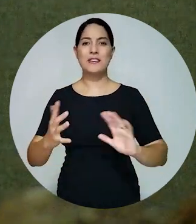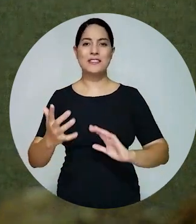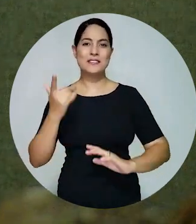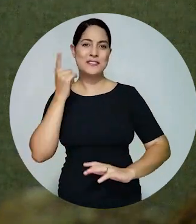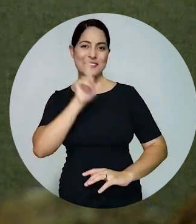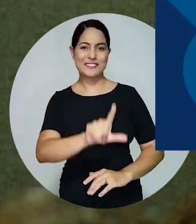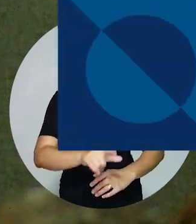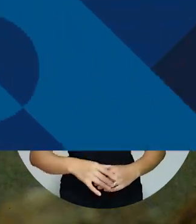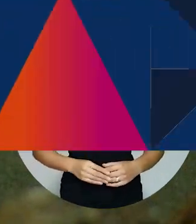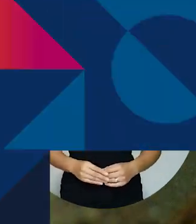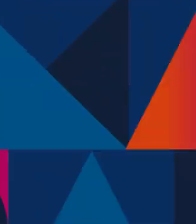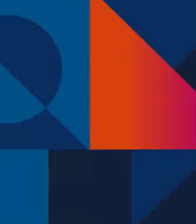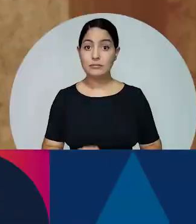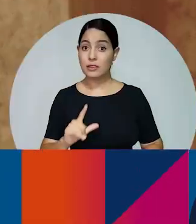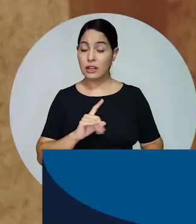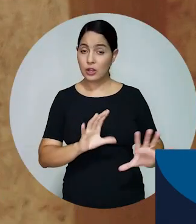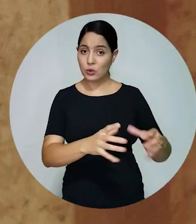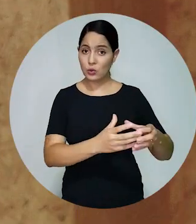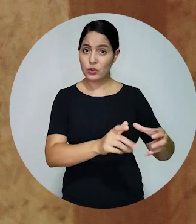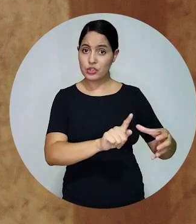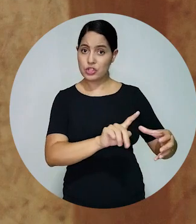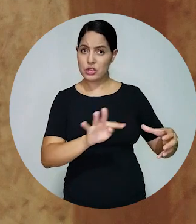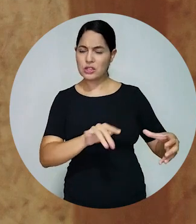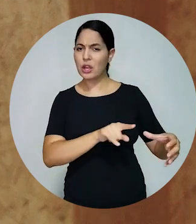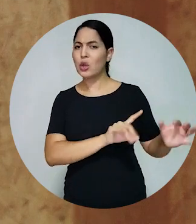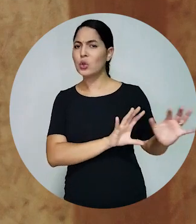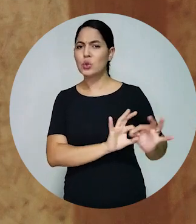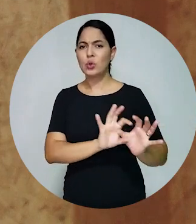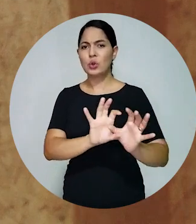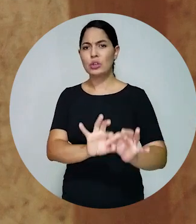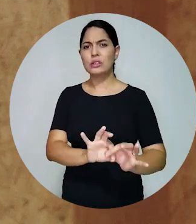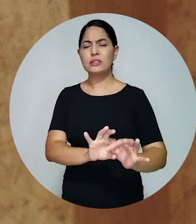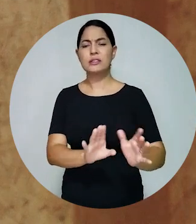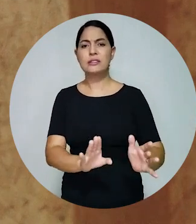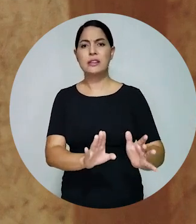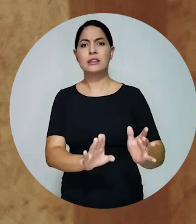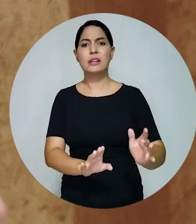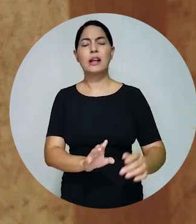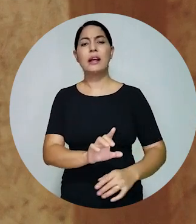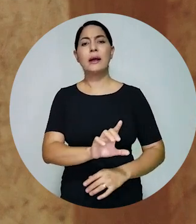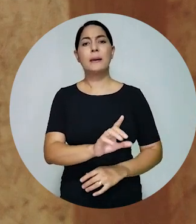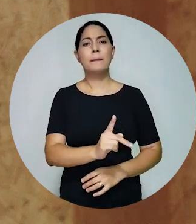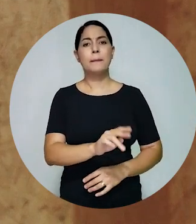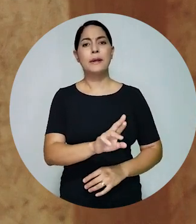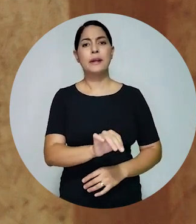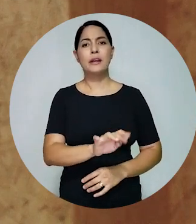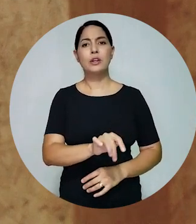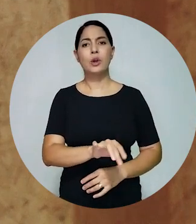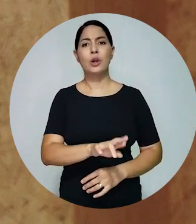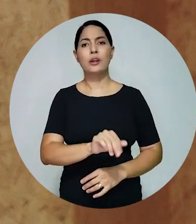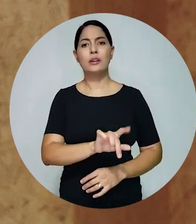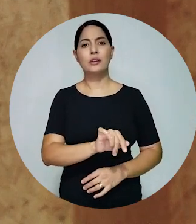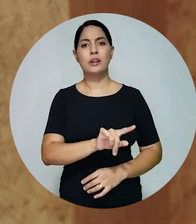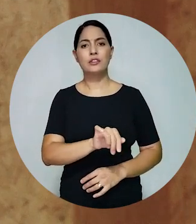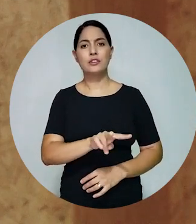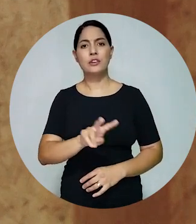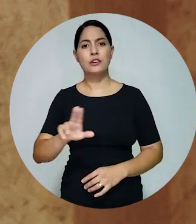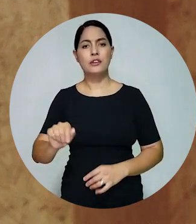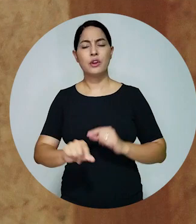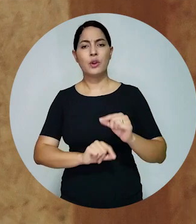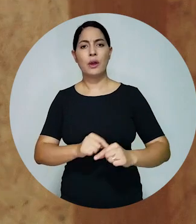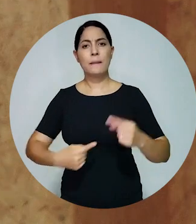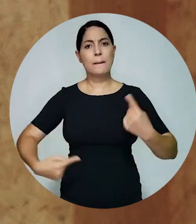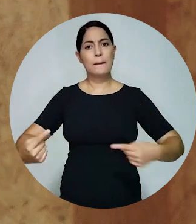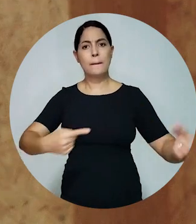que a vida acontece. O grupo de trabalho que discute propostas sobre a litigância predatória associativa se reuniu no